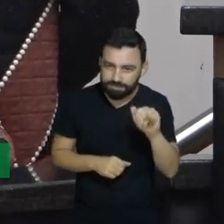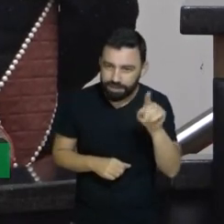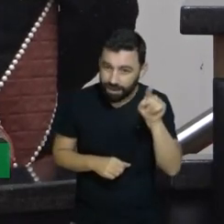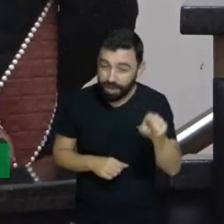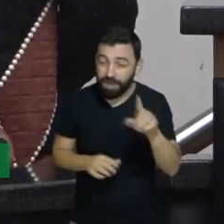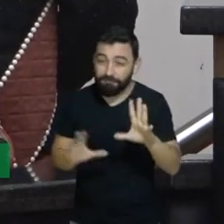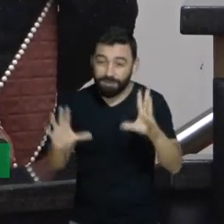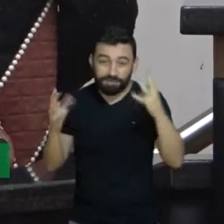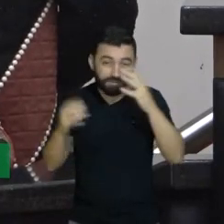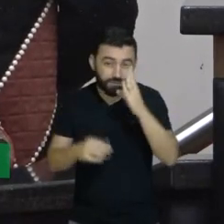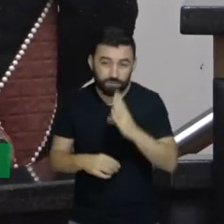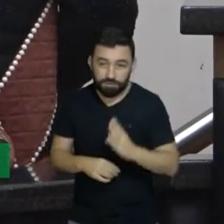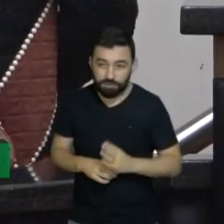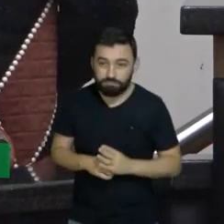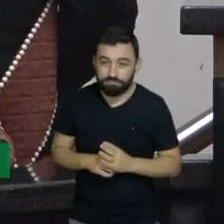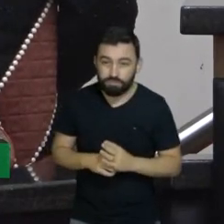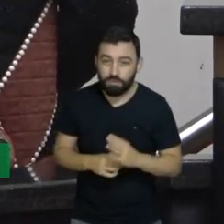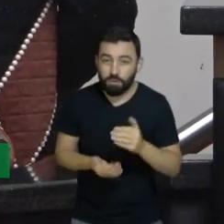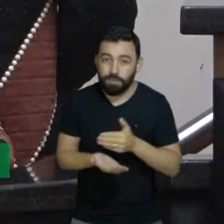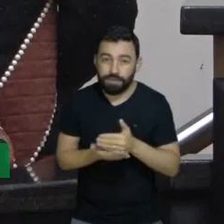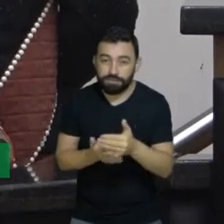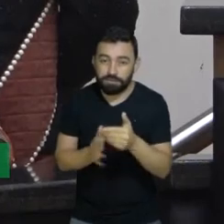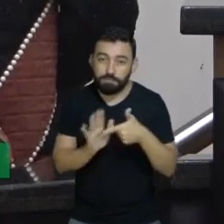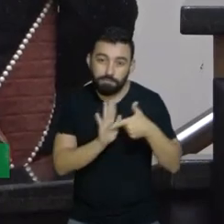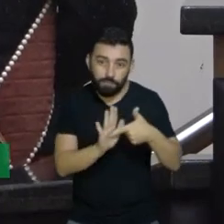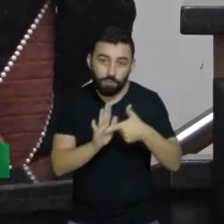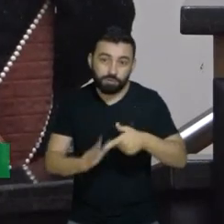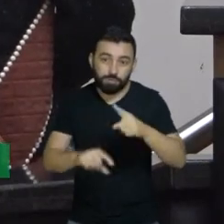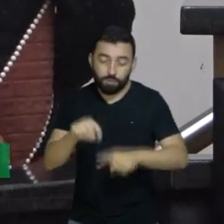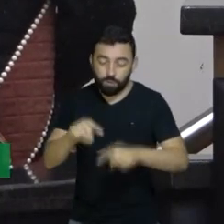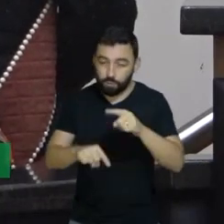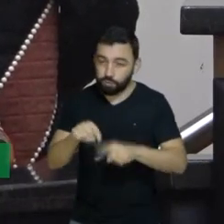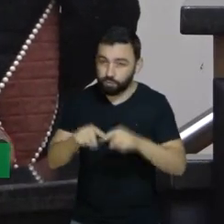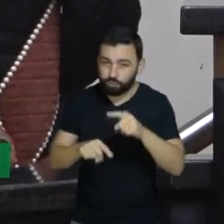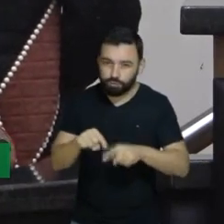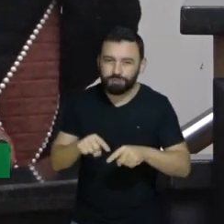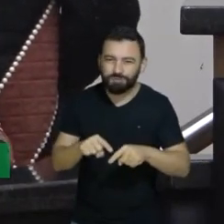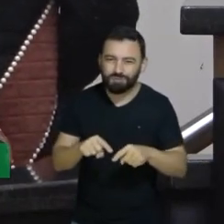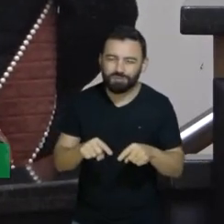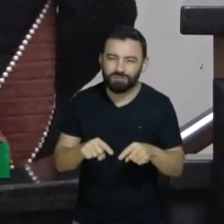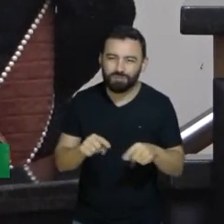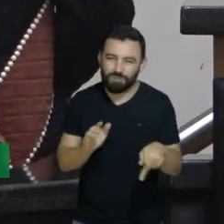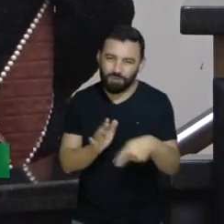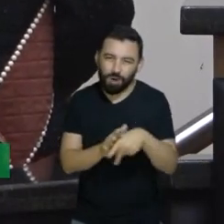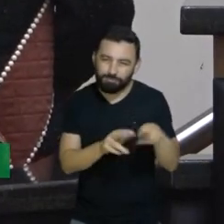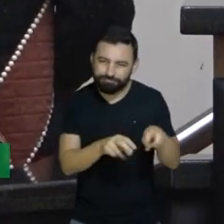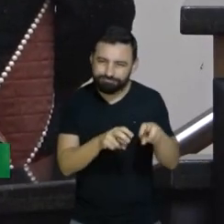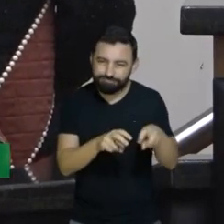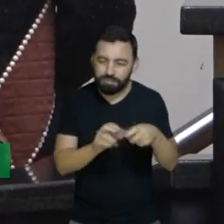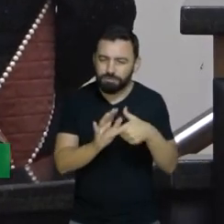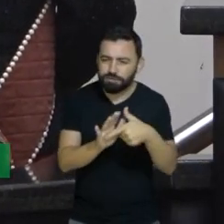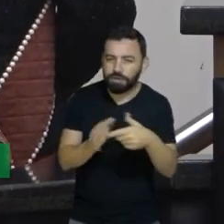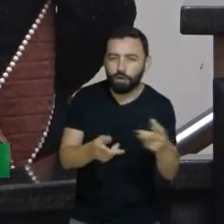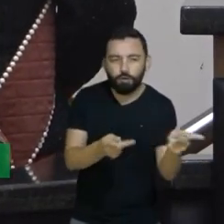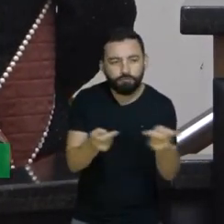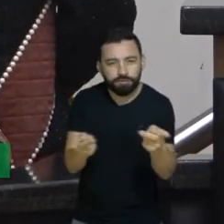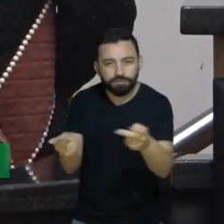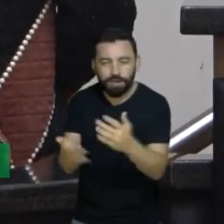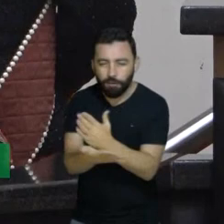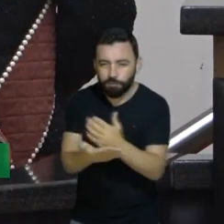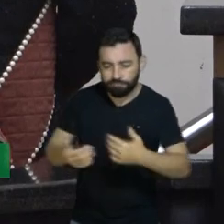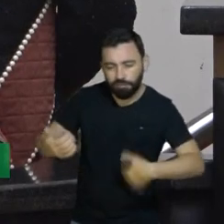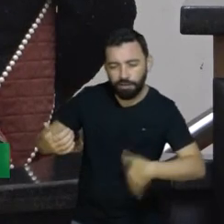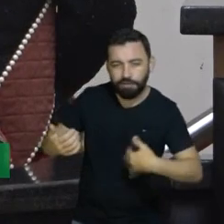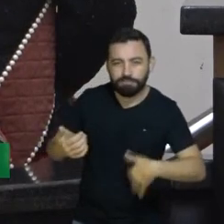Pinhão, começou com uma mostra de campo, trazendo os produtos do campo ali para o centro da cidade e convidando alguns artistas locais para se apresentar.